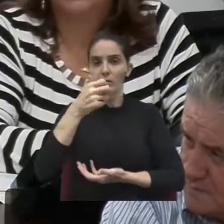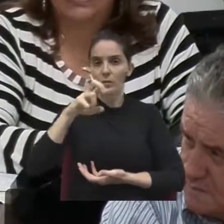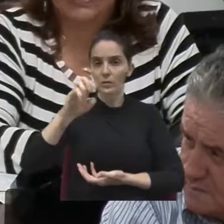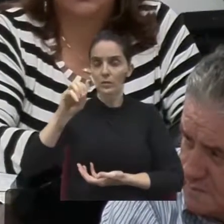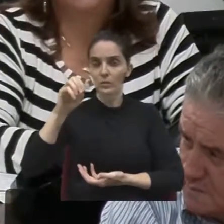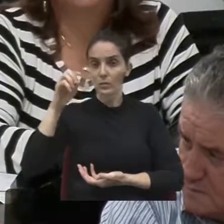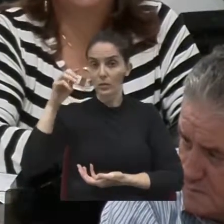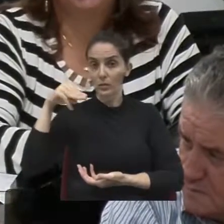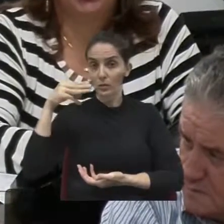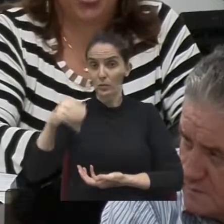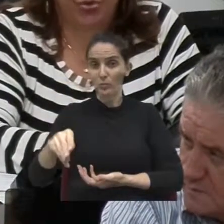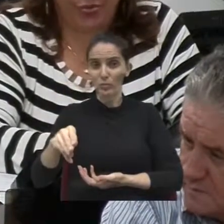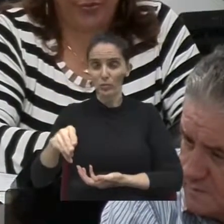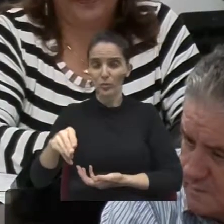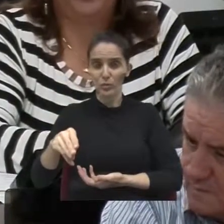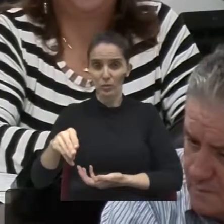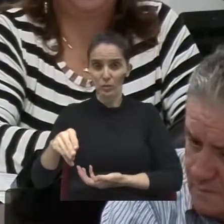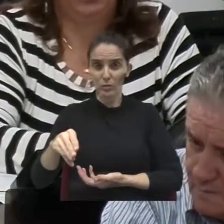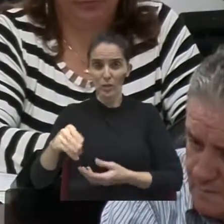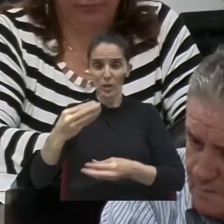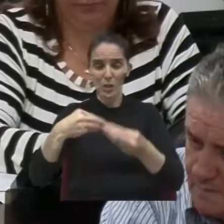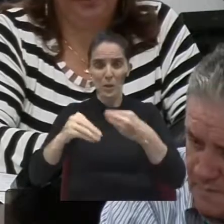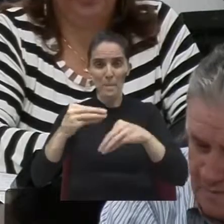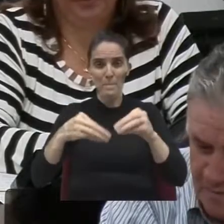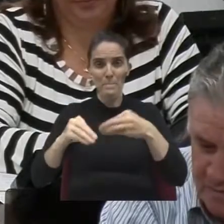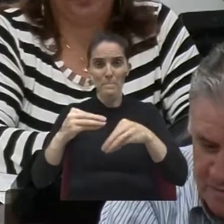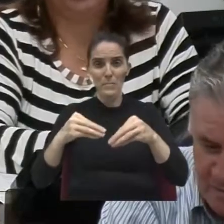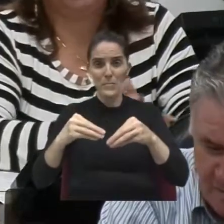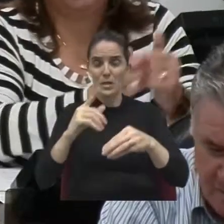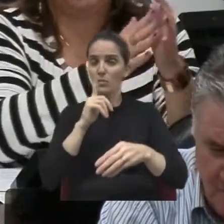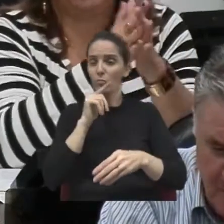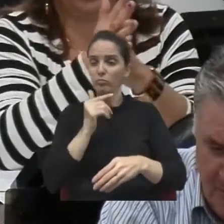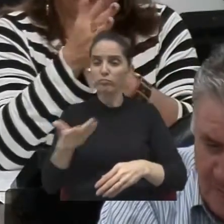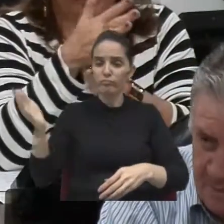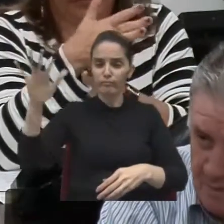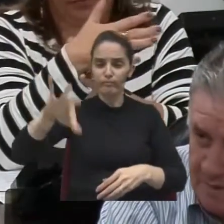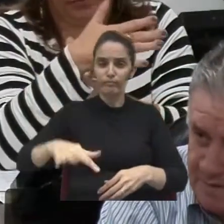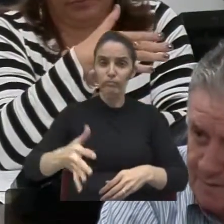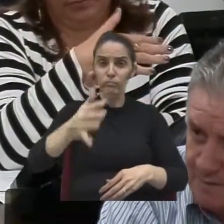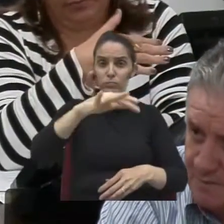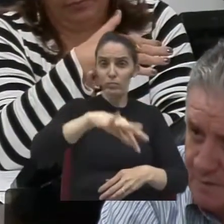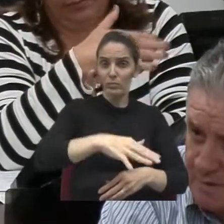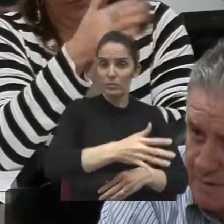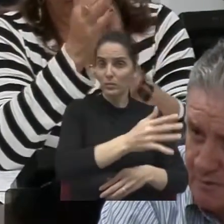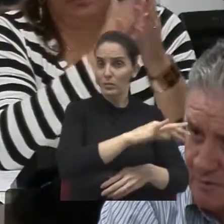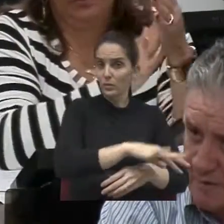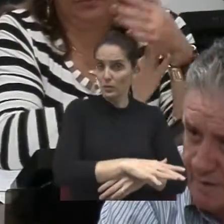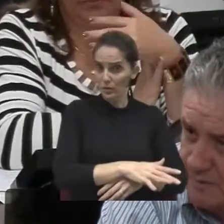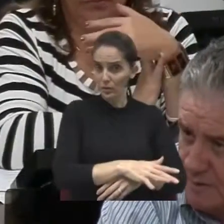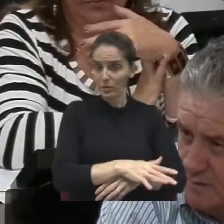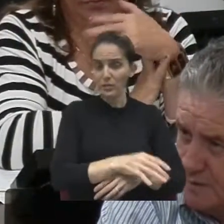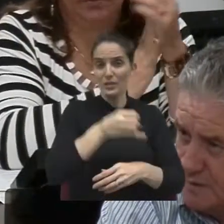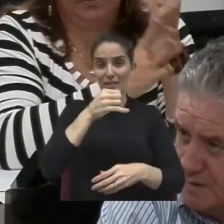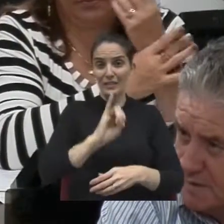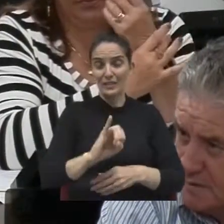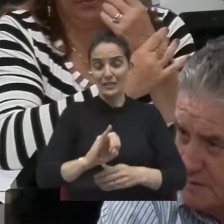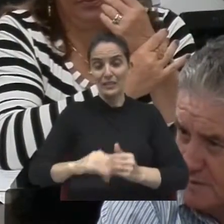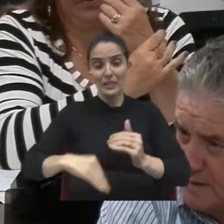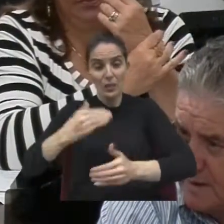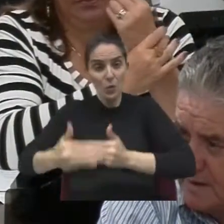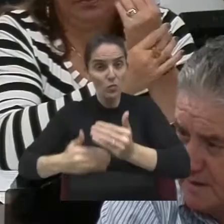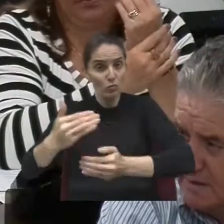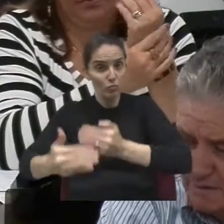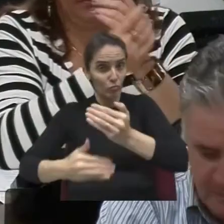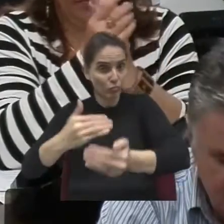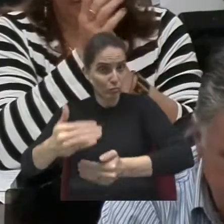toneladas métricas de plásticos nos oceanos. E caso o consumo siga no mesmo ritmo dos